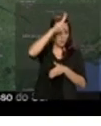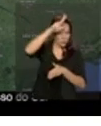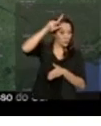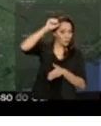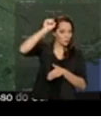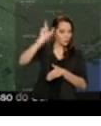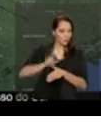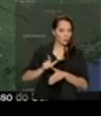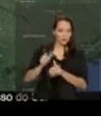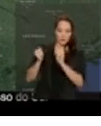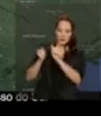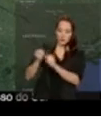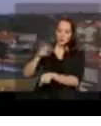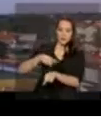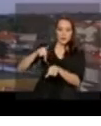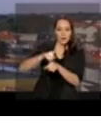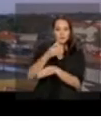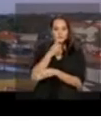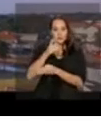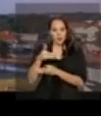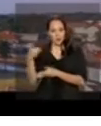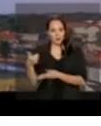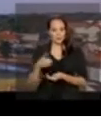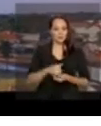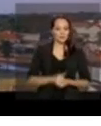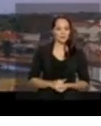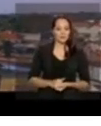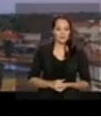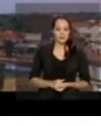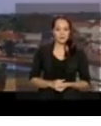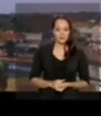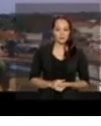Sul com os países vizinhos.